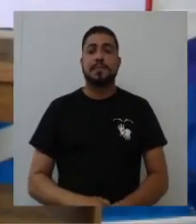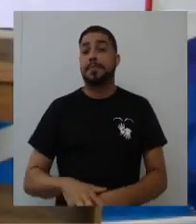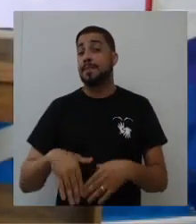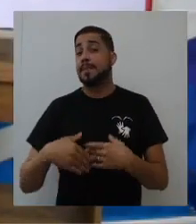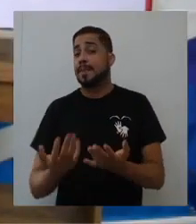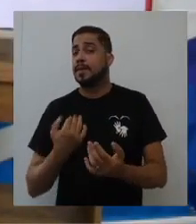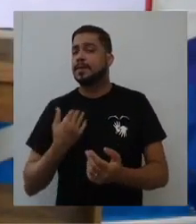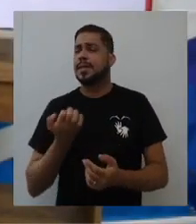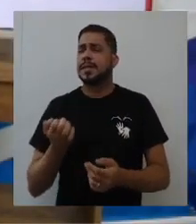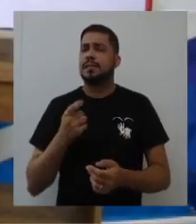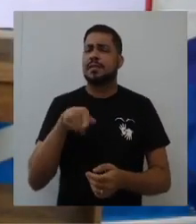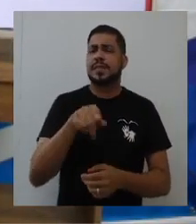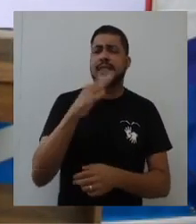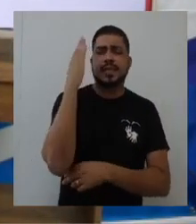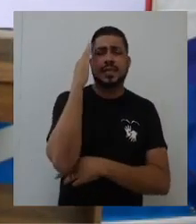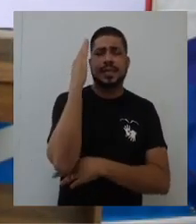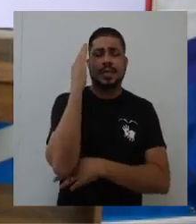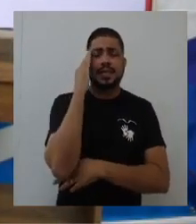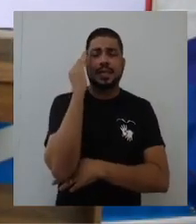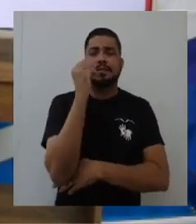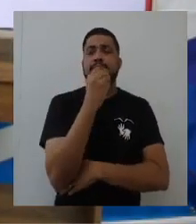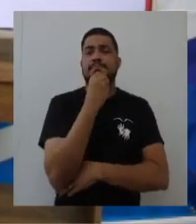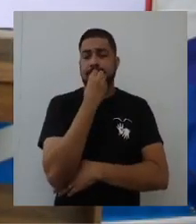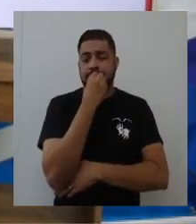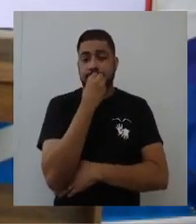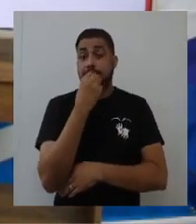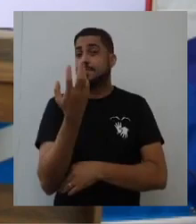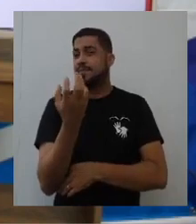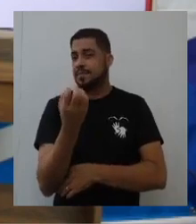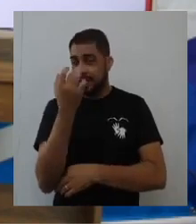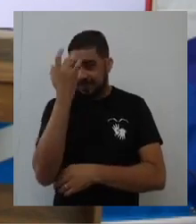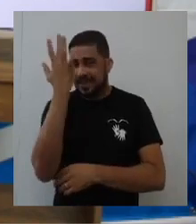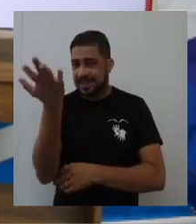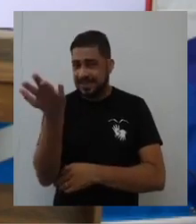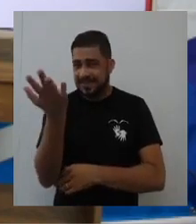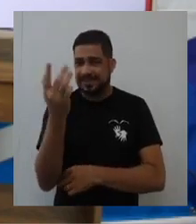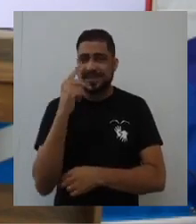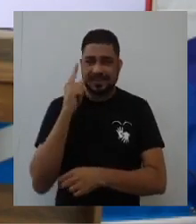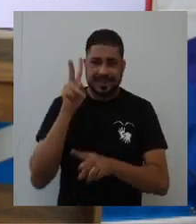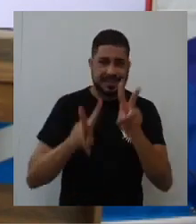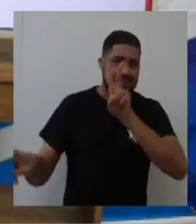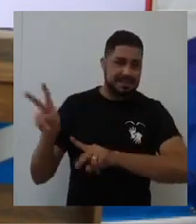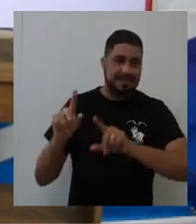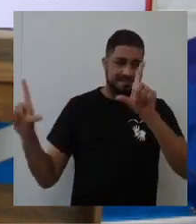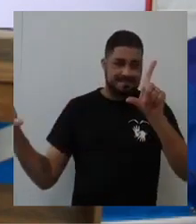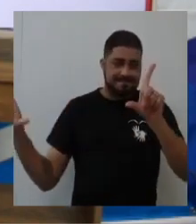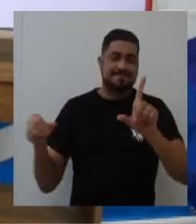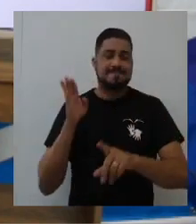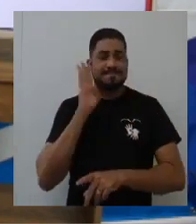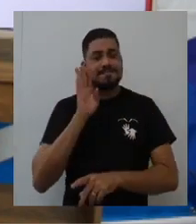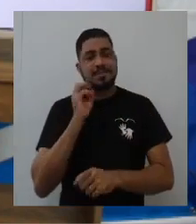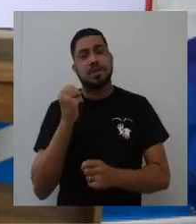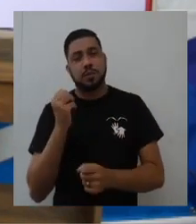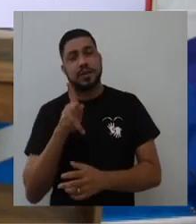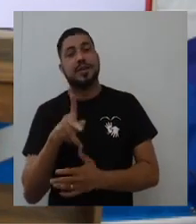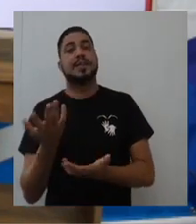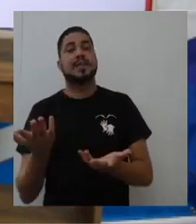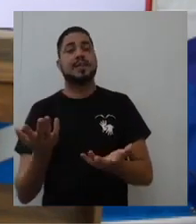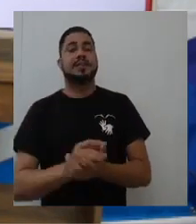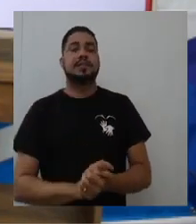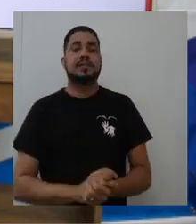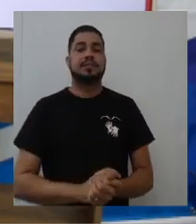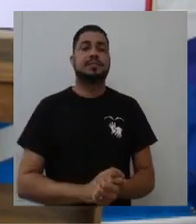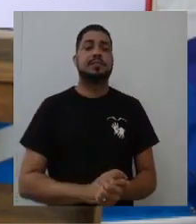E aí eu queria que vocês entendessem da seguinte forma. Foi bem fácil para a gente ler as imagens, né? Beleza, leitura de imagens,